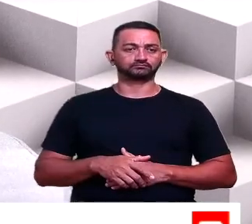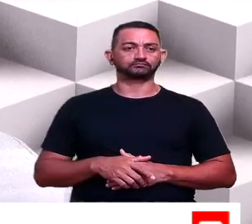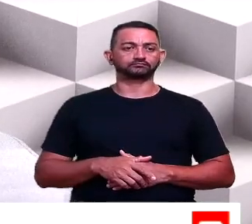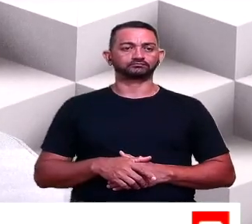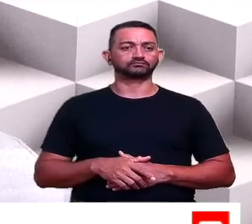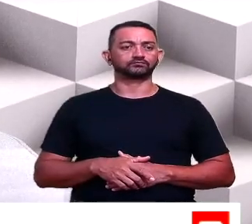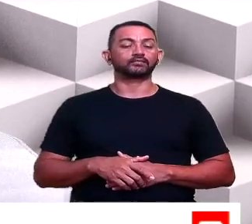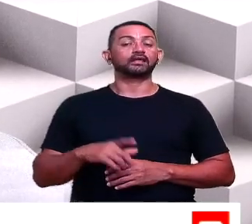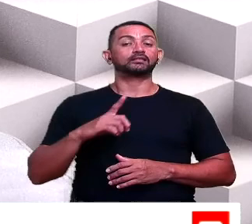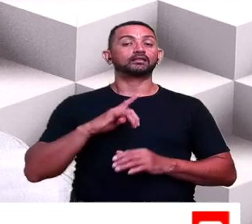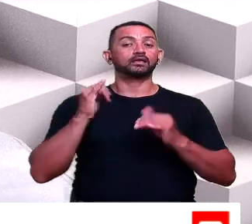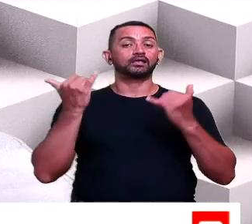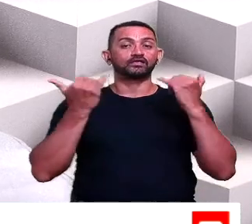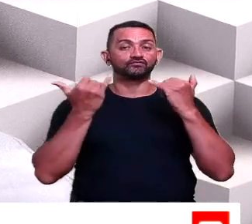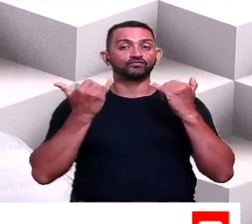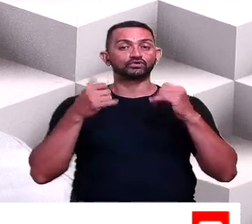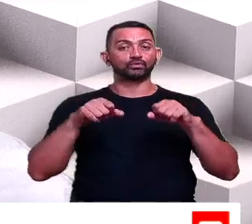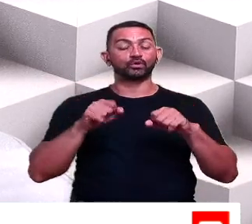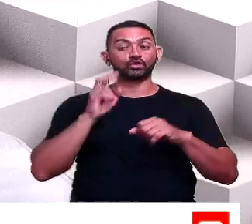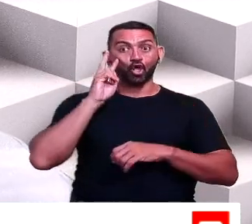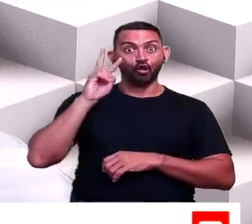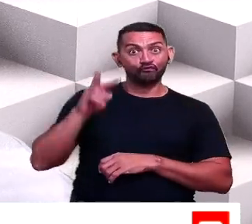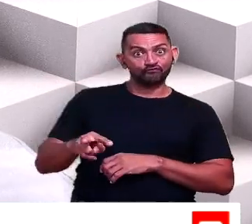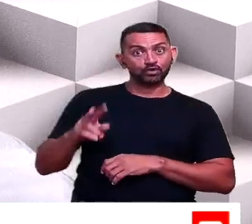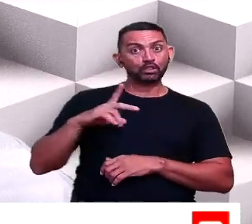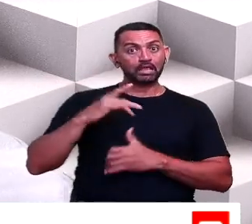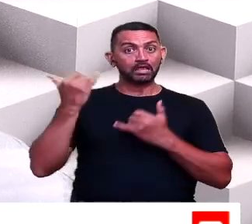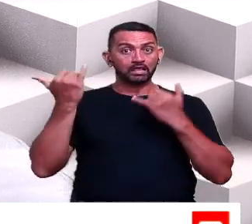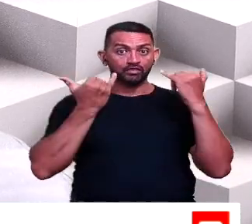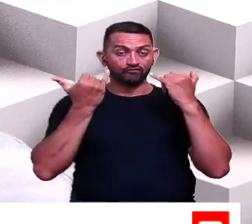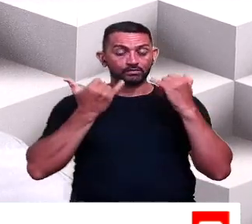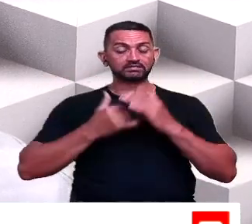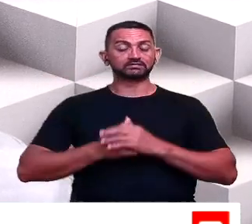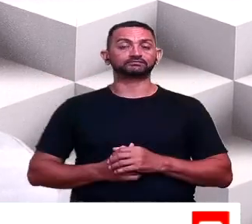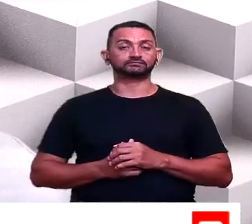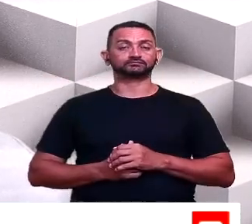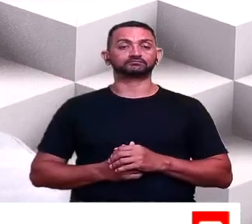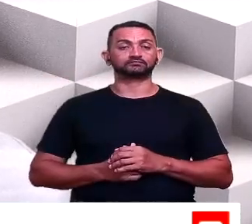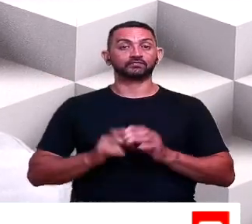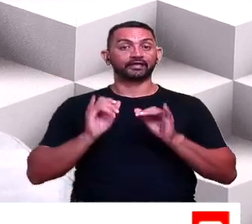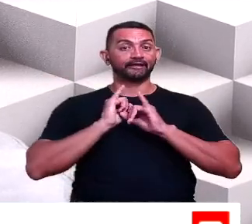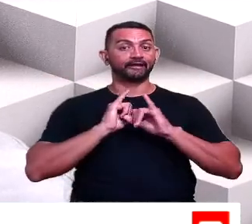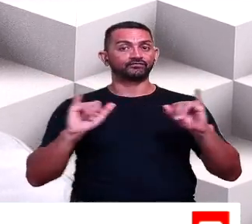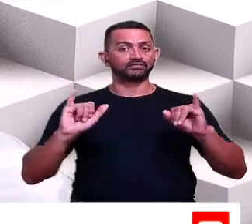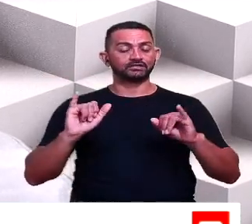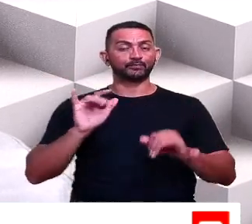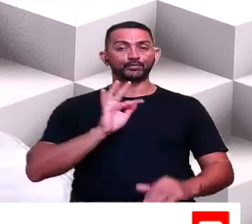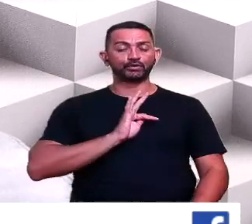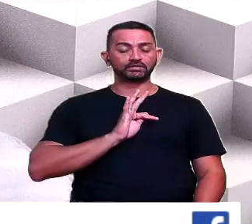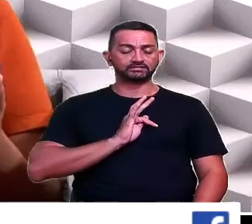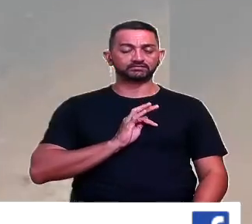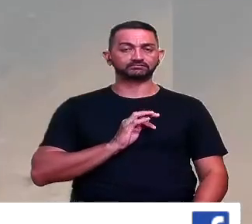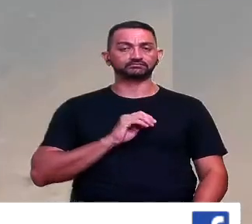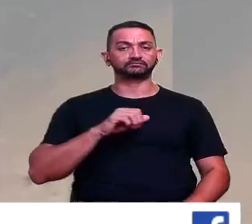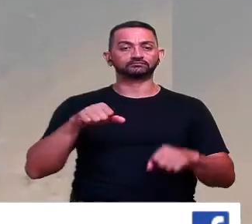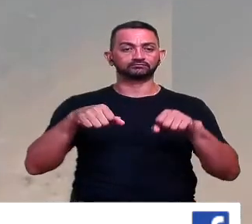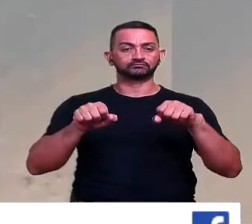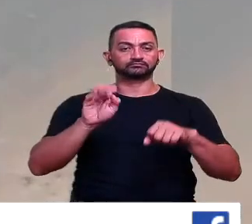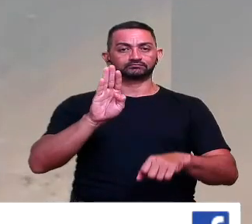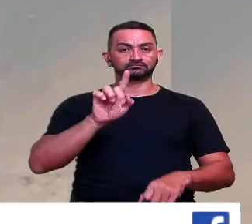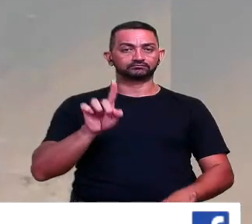procurado eu vou dizer aqui as informações sobre a moto caso você tem alguma se você vê por aí já avisar para polícia